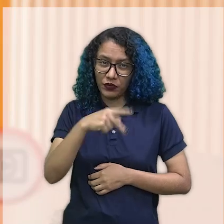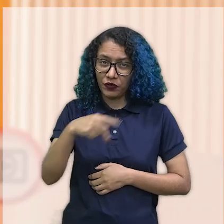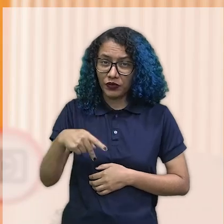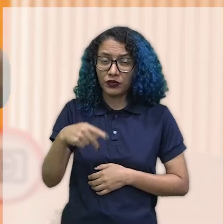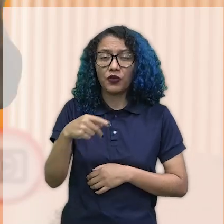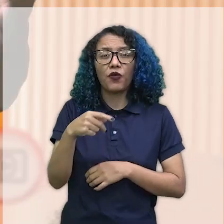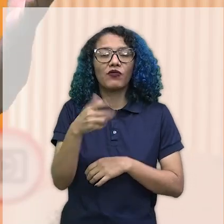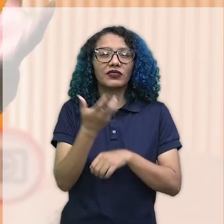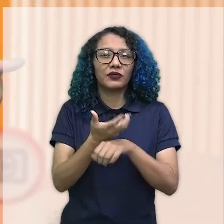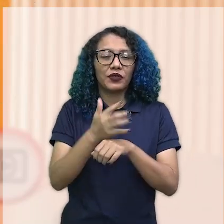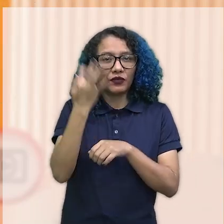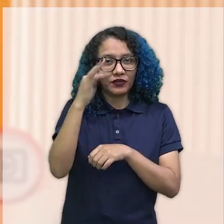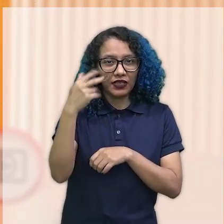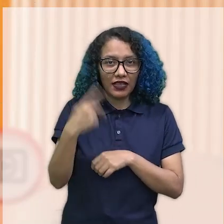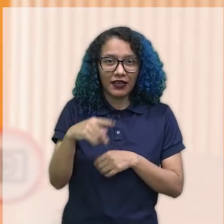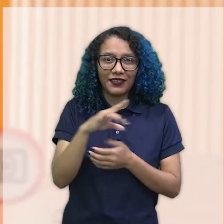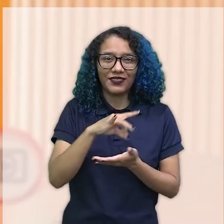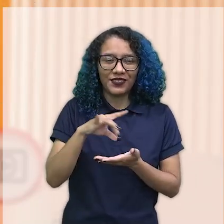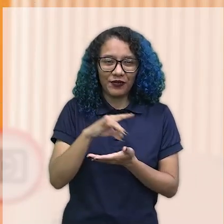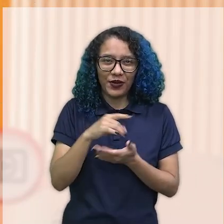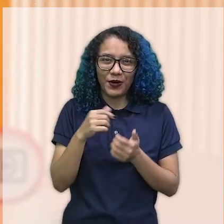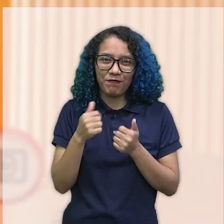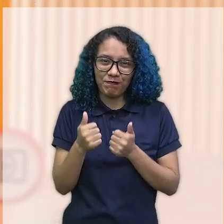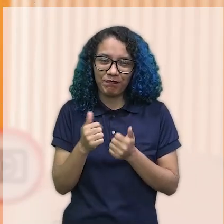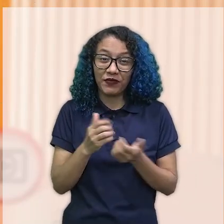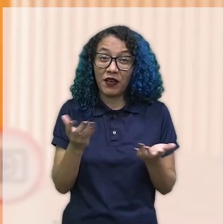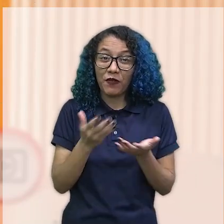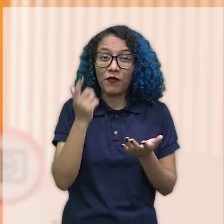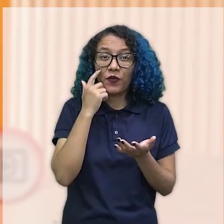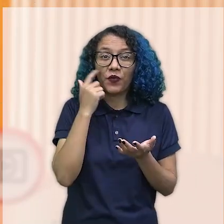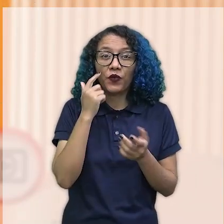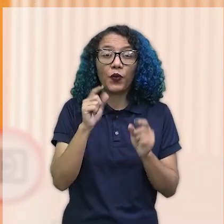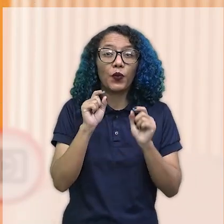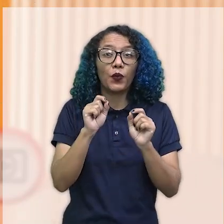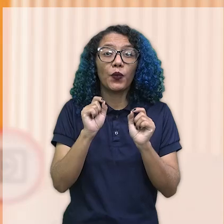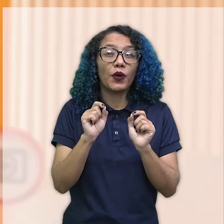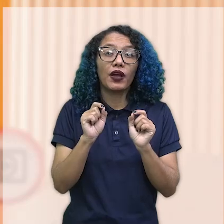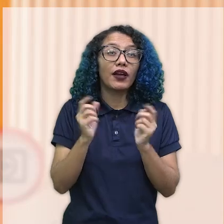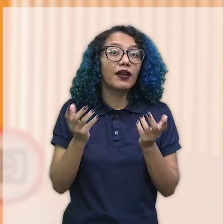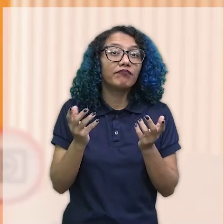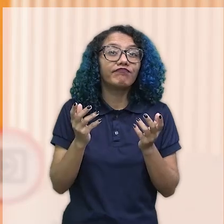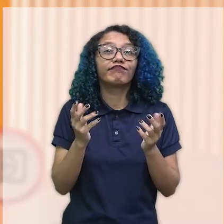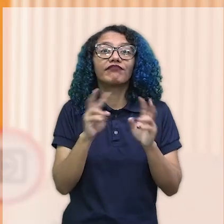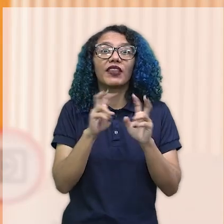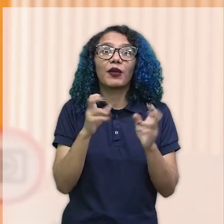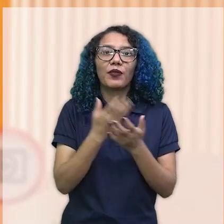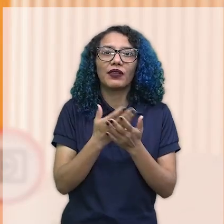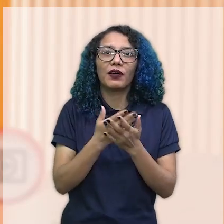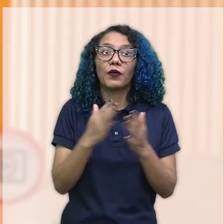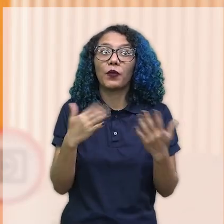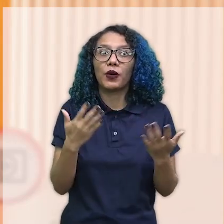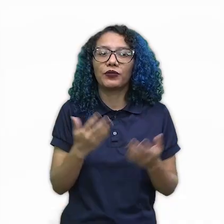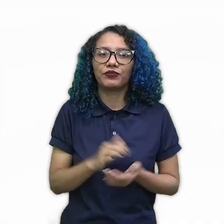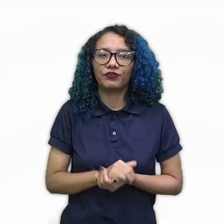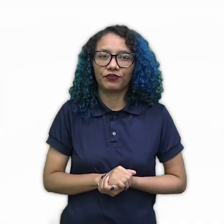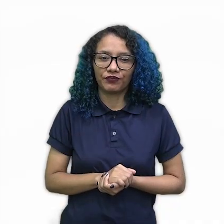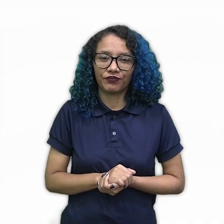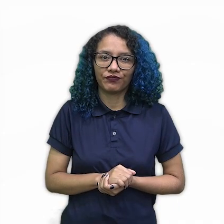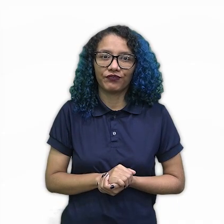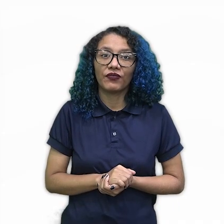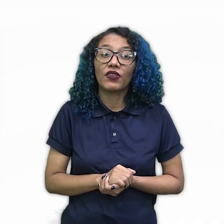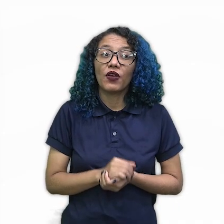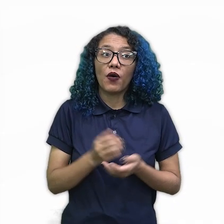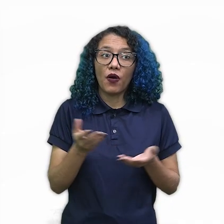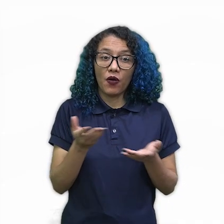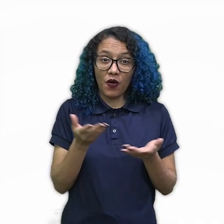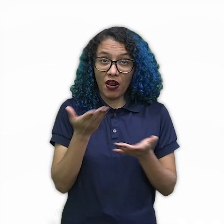professor de filosofia do Centro de Mídias de Educação do Amazonas. Vamos agora então conhecer aí qual é a nossa aula de hoje. Então